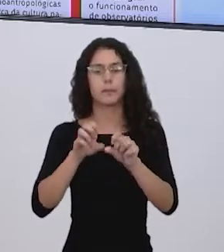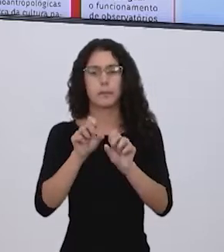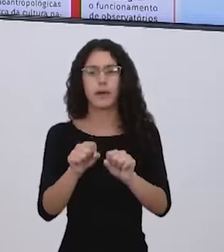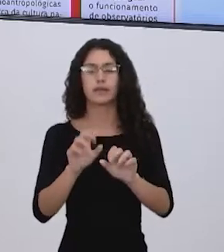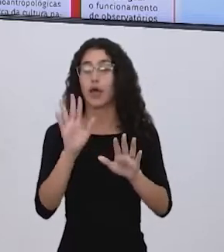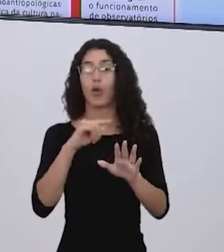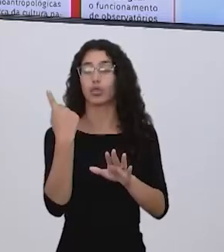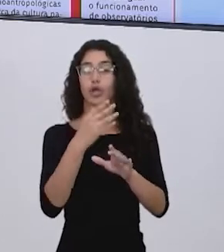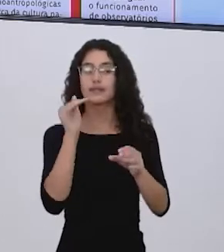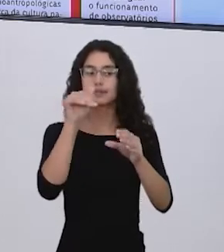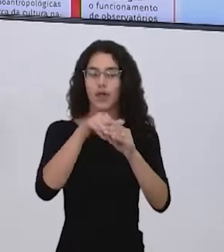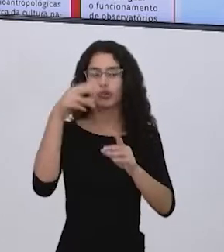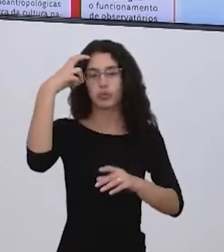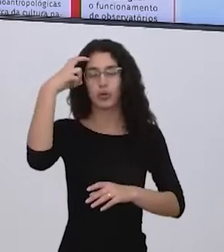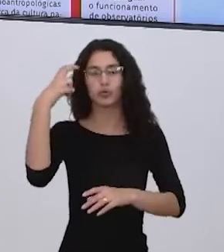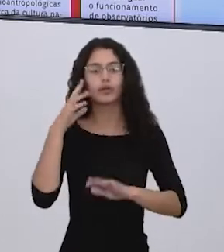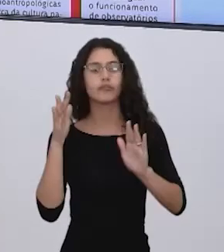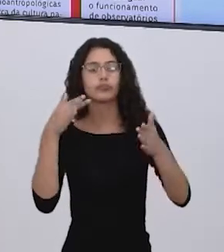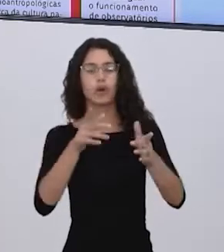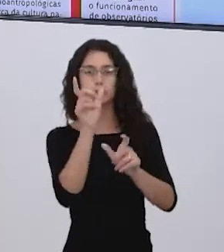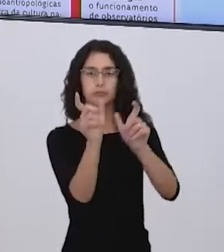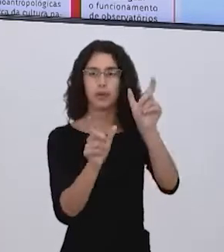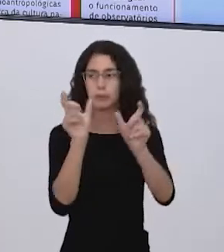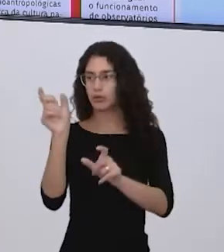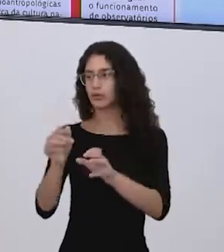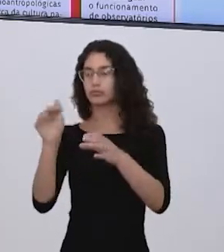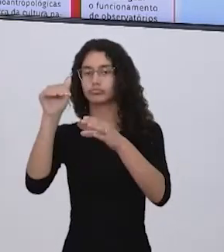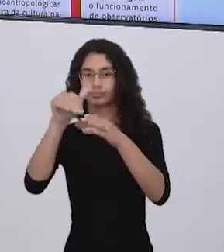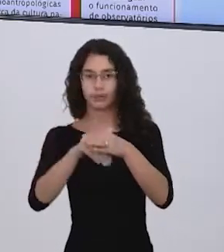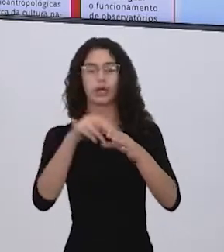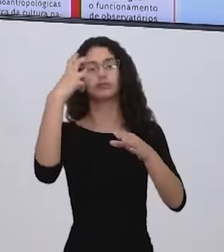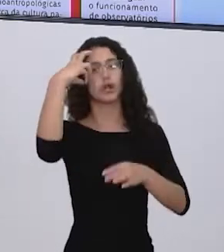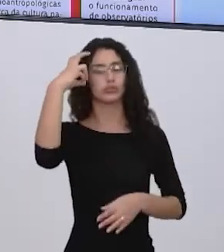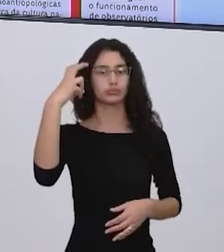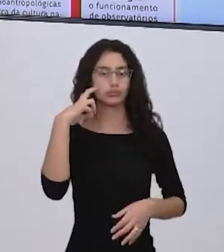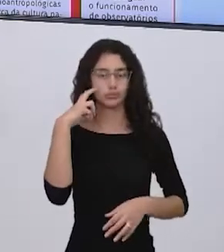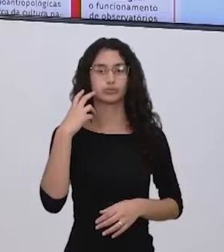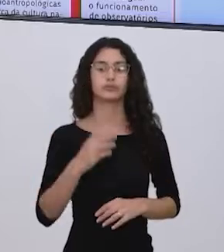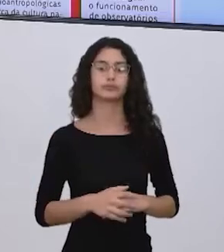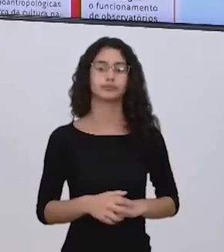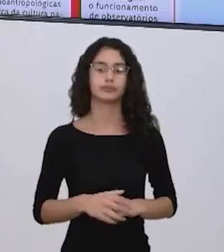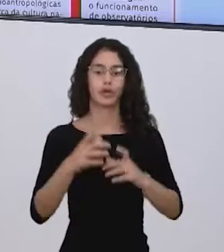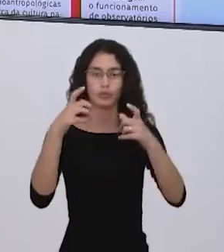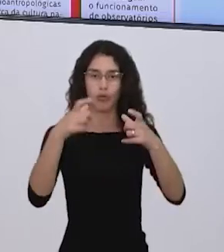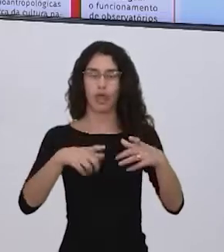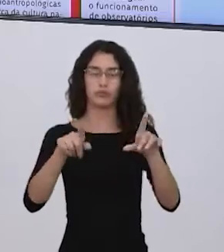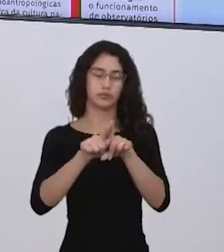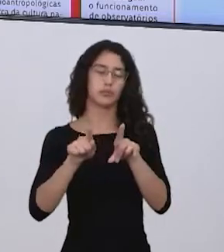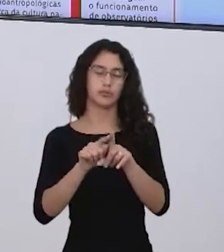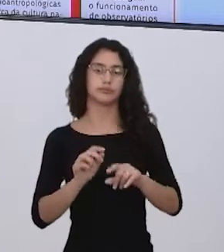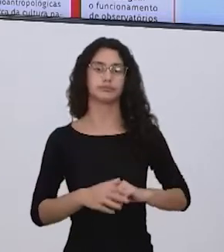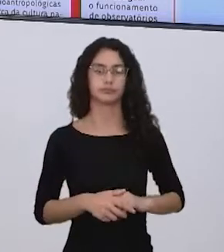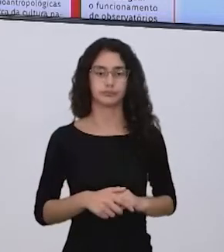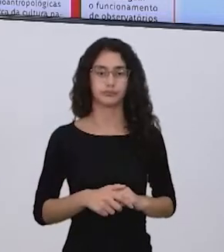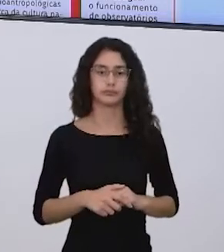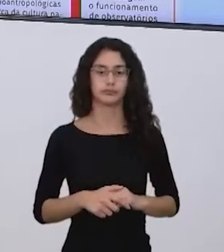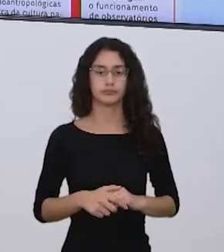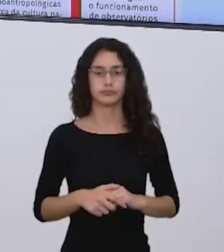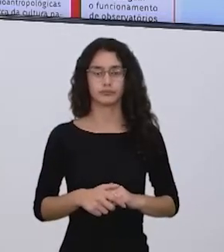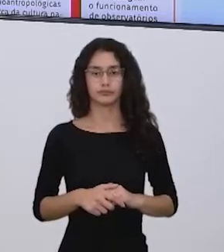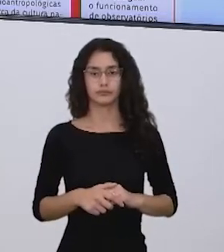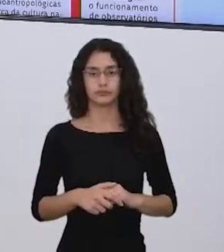numa cultura, mas ela faz sentido para as pessoas que estão inseridas dentro daquela localidade, dentro daquele